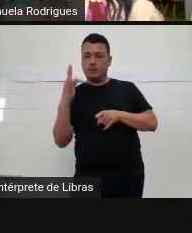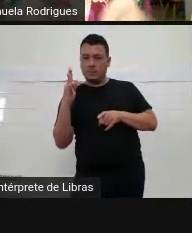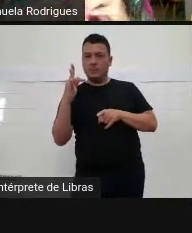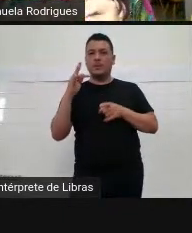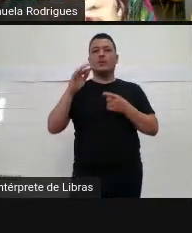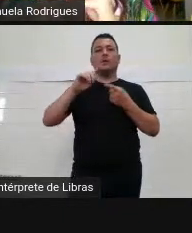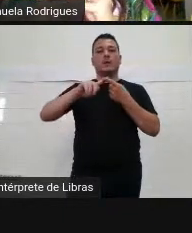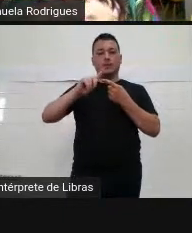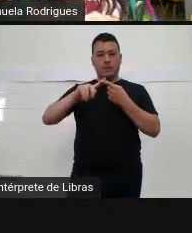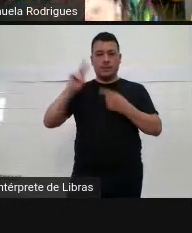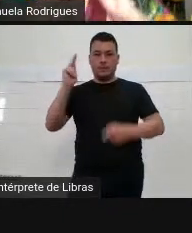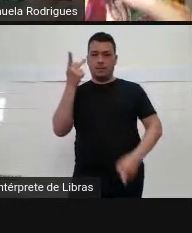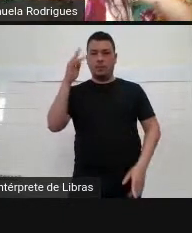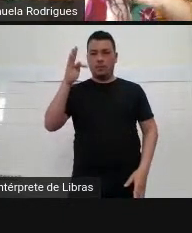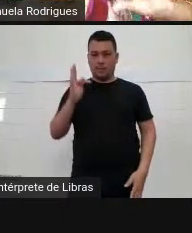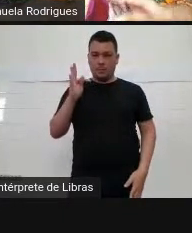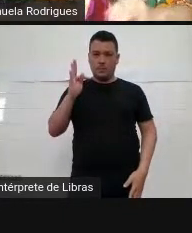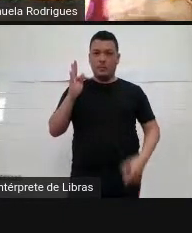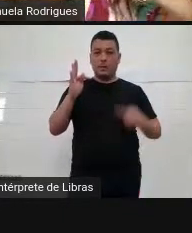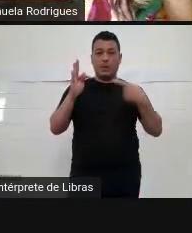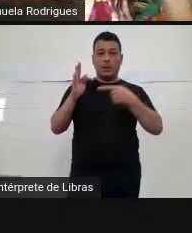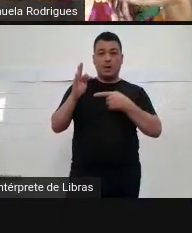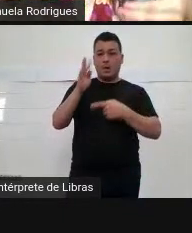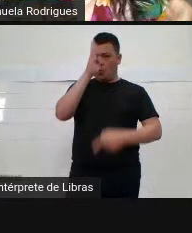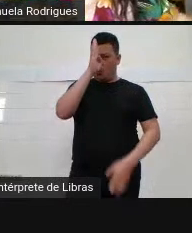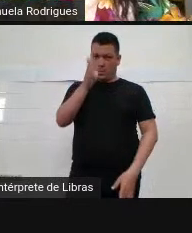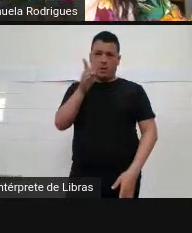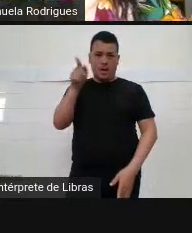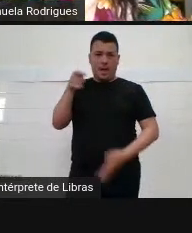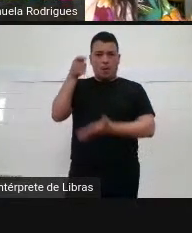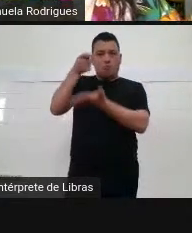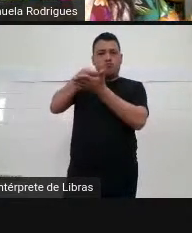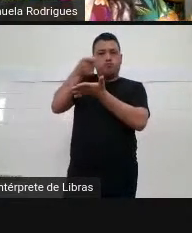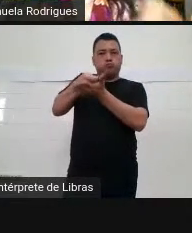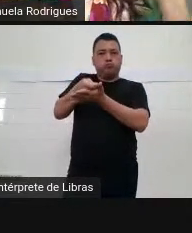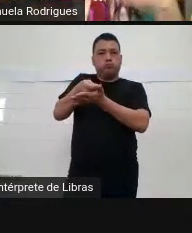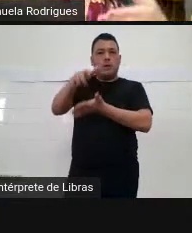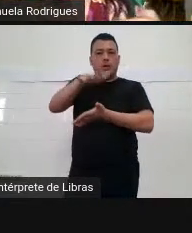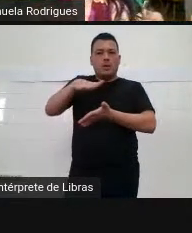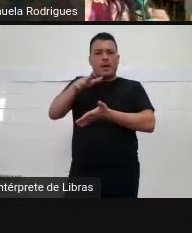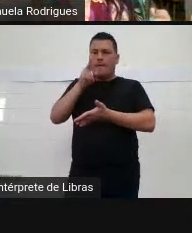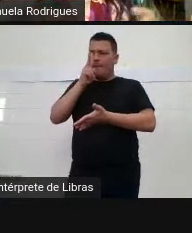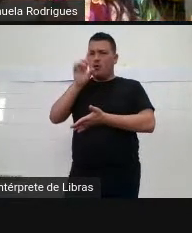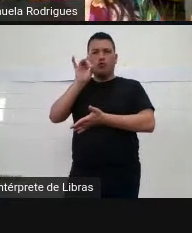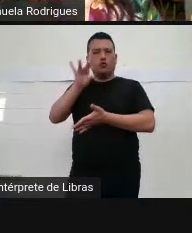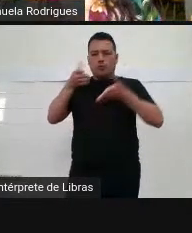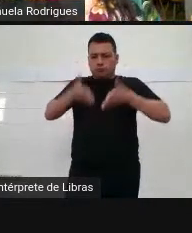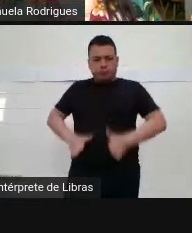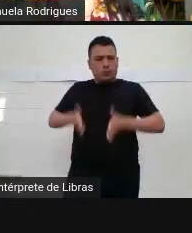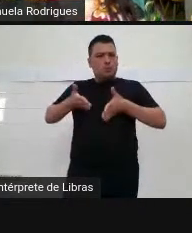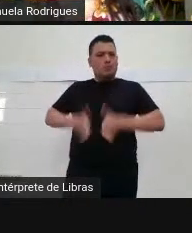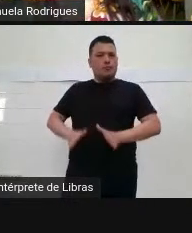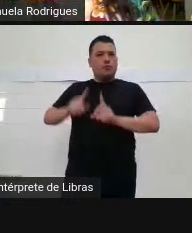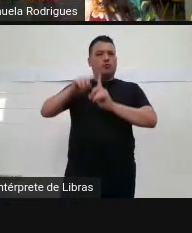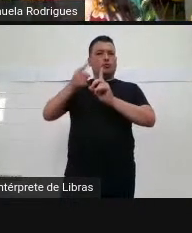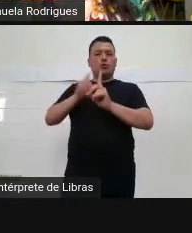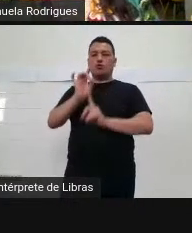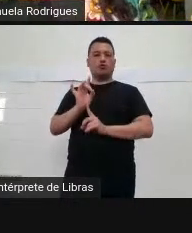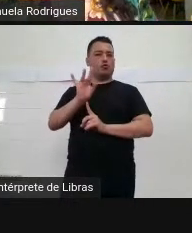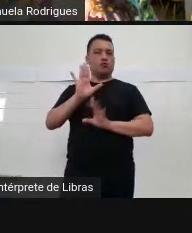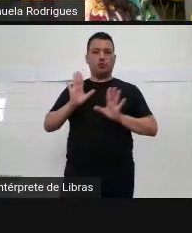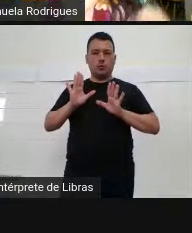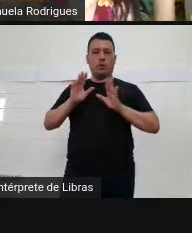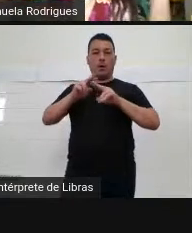surgir justamente para reforçar a lógica da reprodução e lançá-la dentro da dimensão